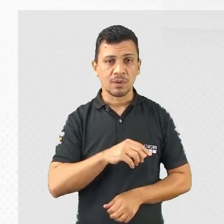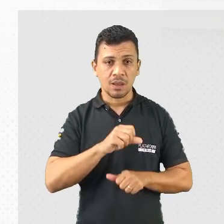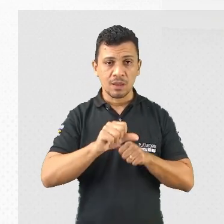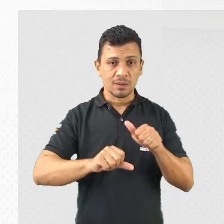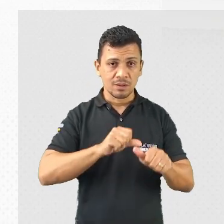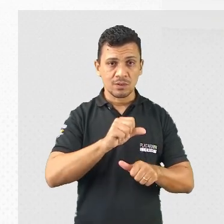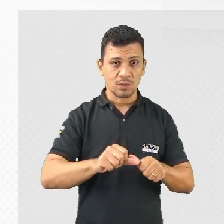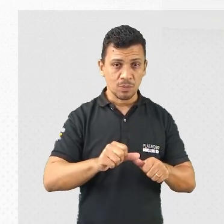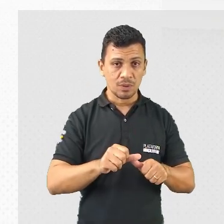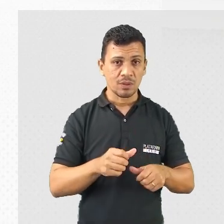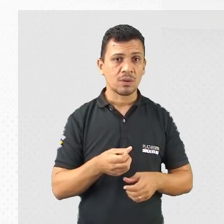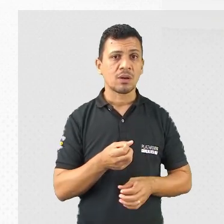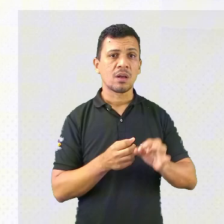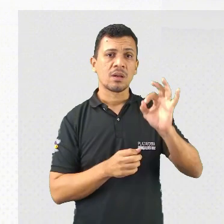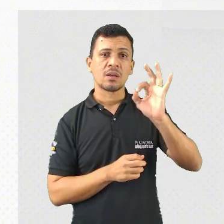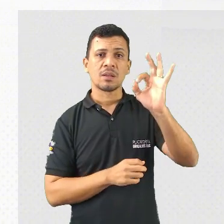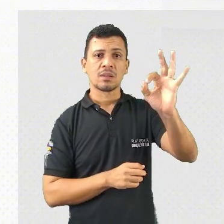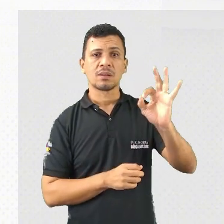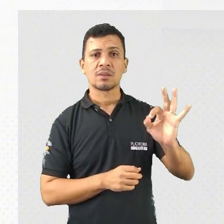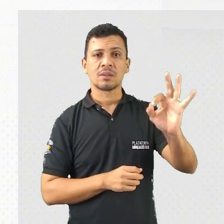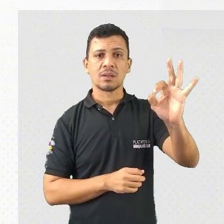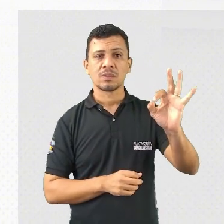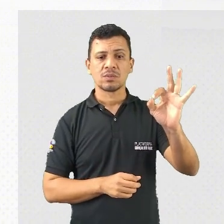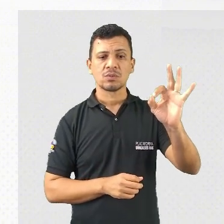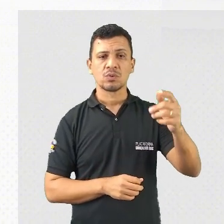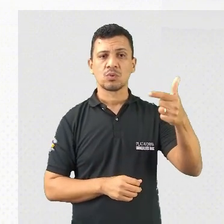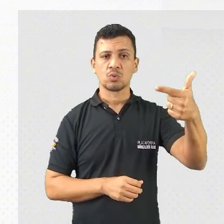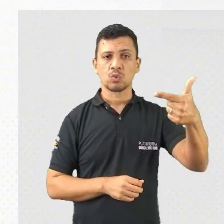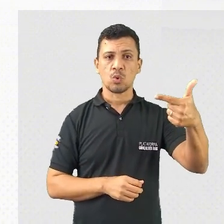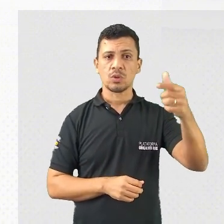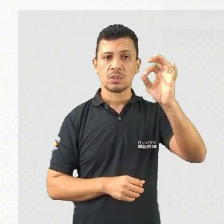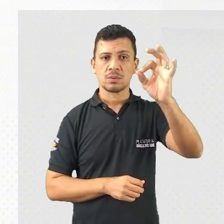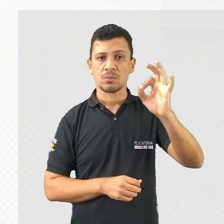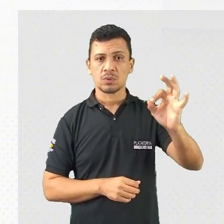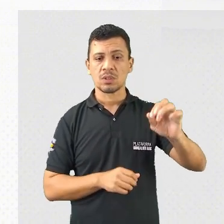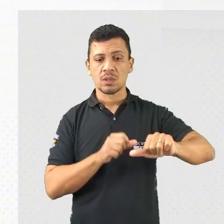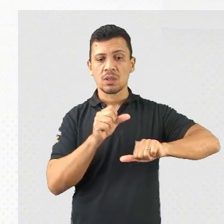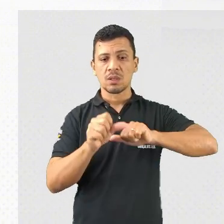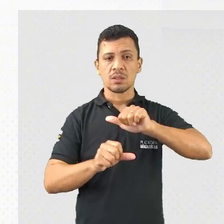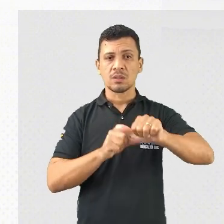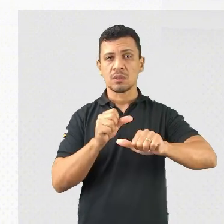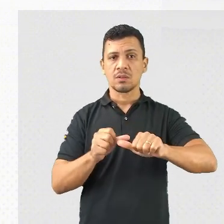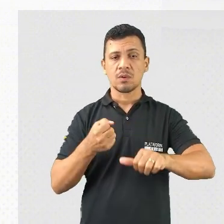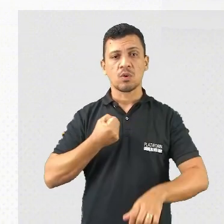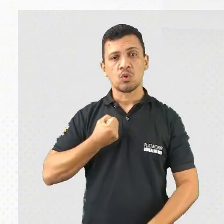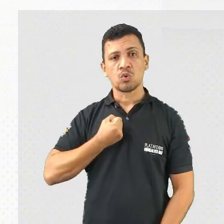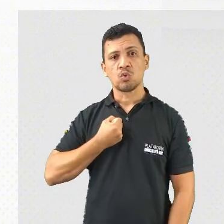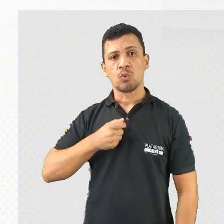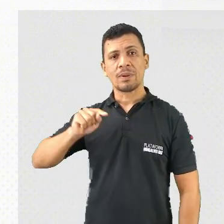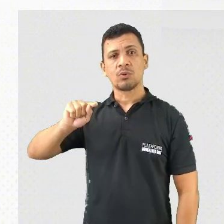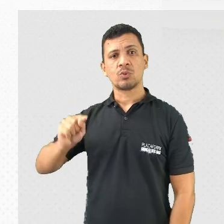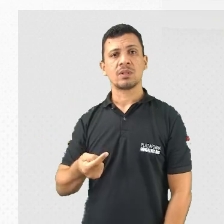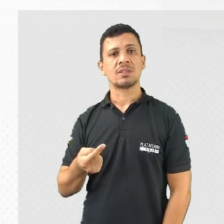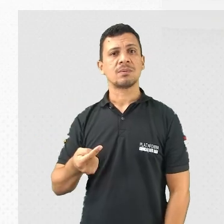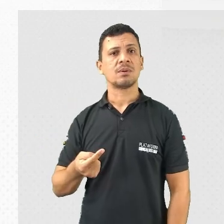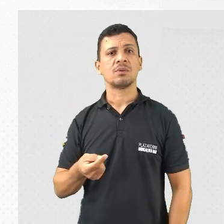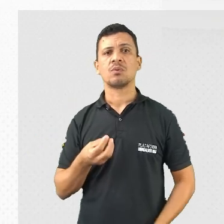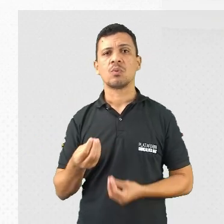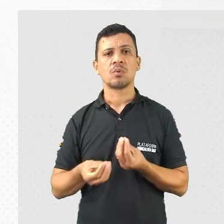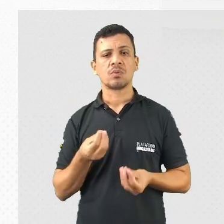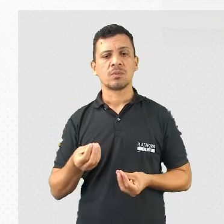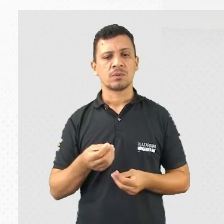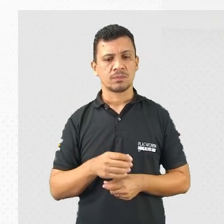só rapidinho recapitular como é que eu transformo esse 2% em número decimal. Temos essa aula, mas